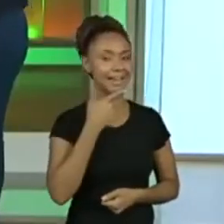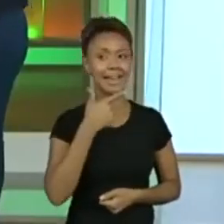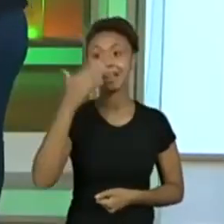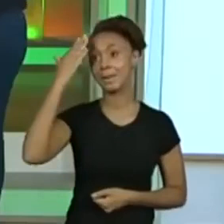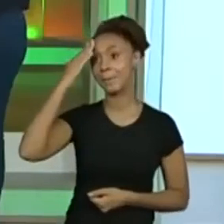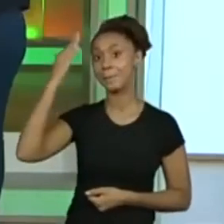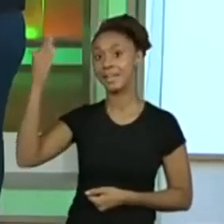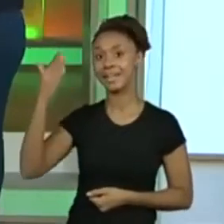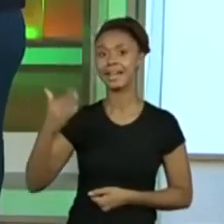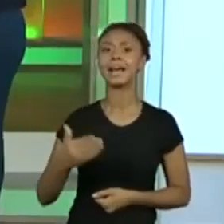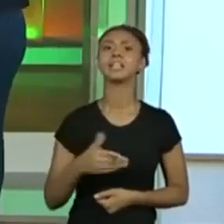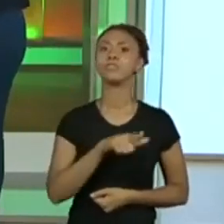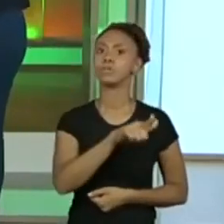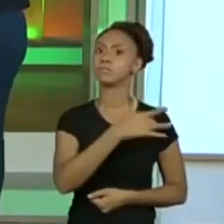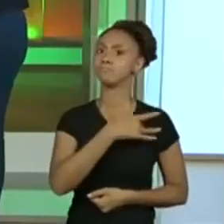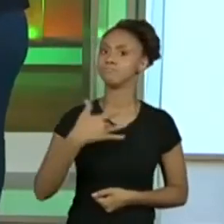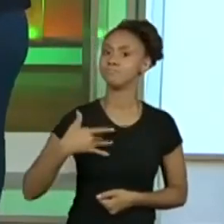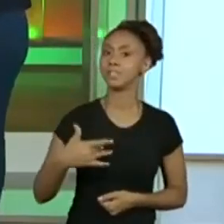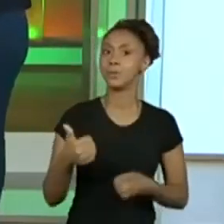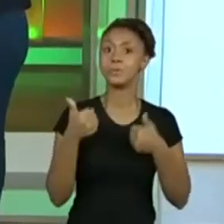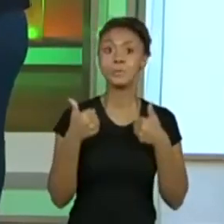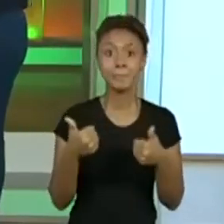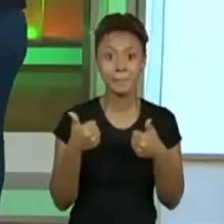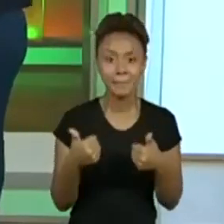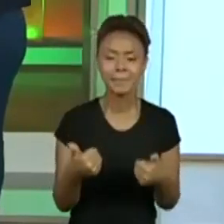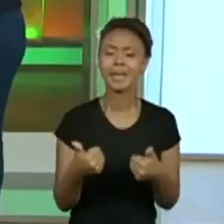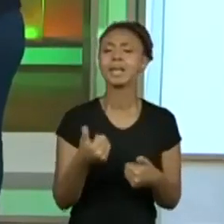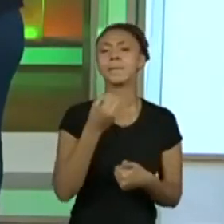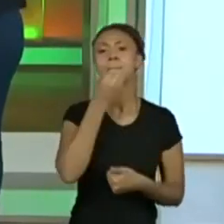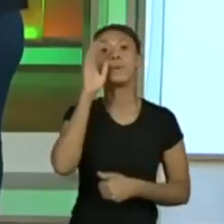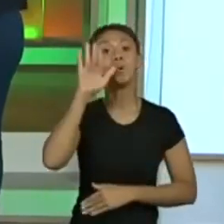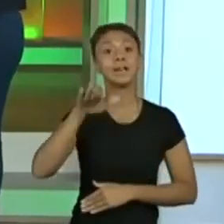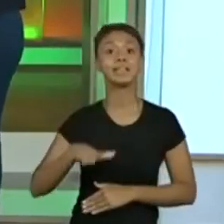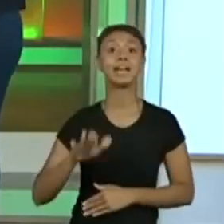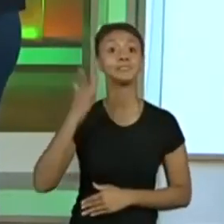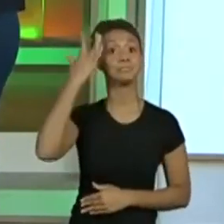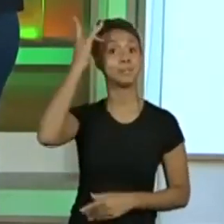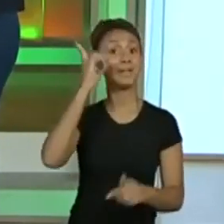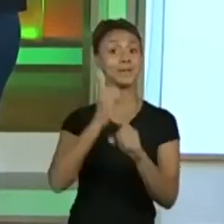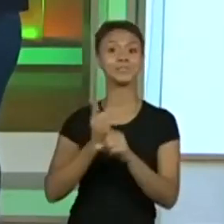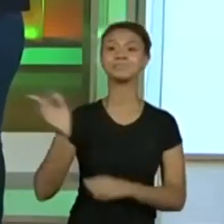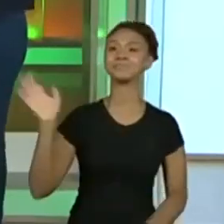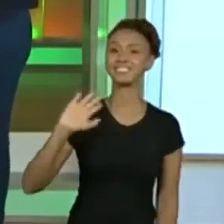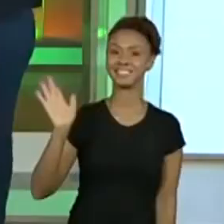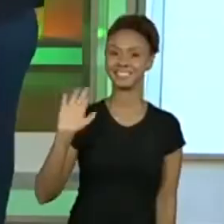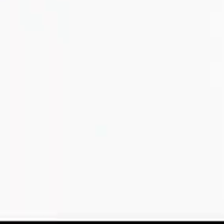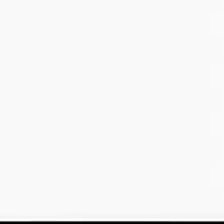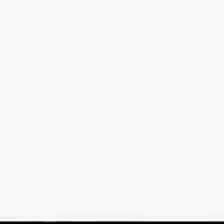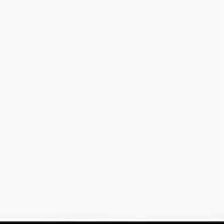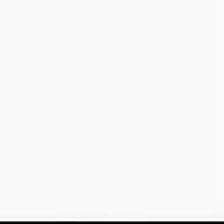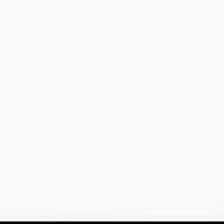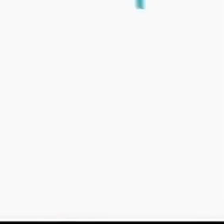E... Turminha, fiquem bem. Uma linda tarde para todos vocês e até amanhã. Tchau. Tchau.